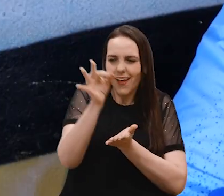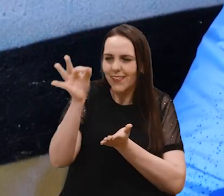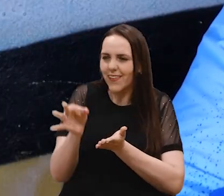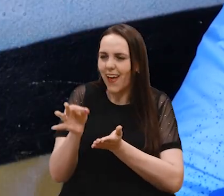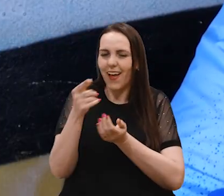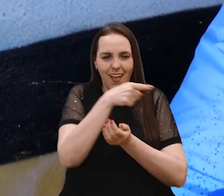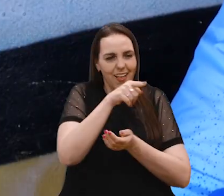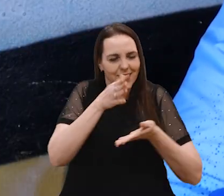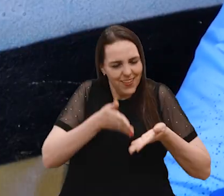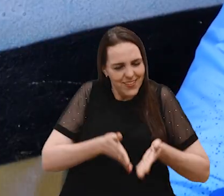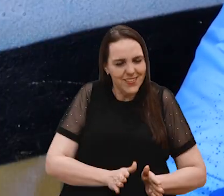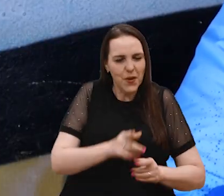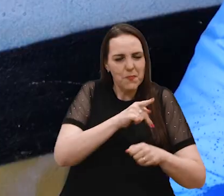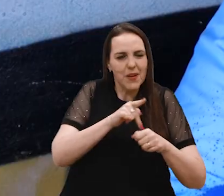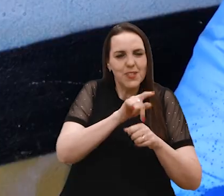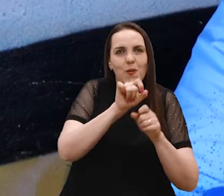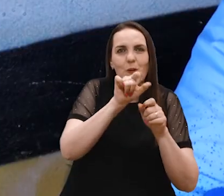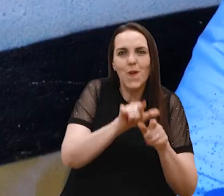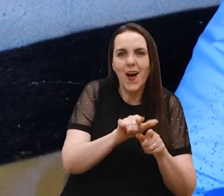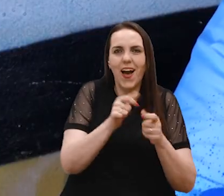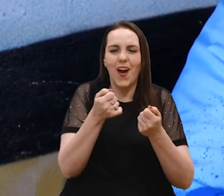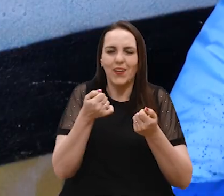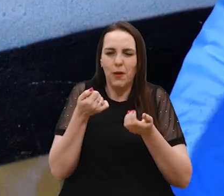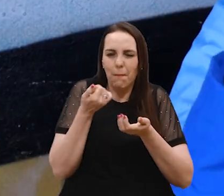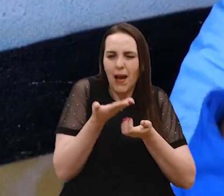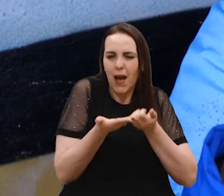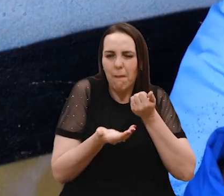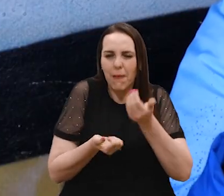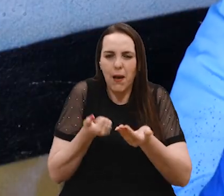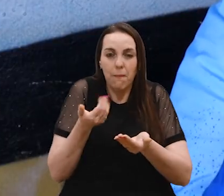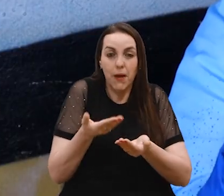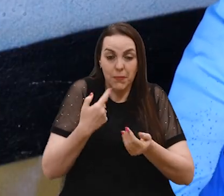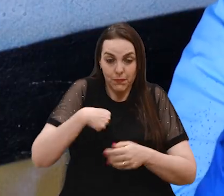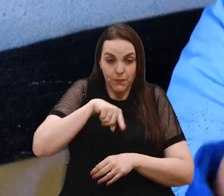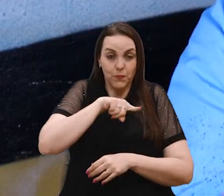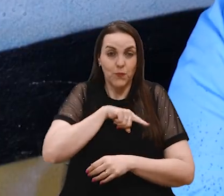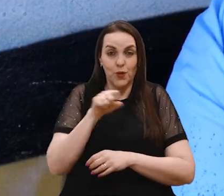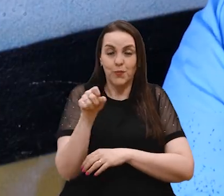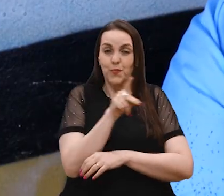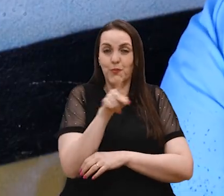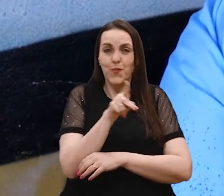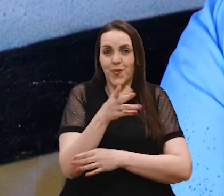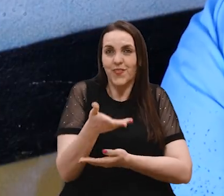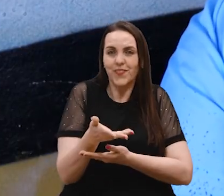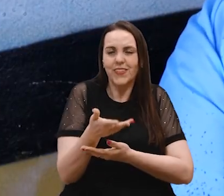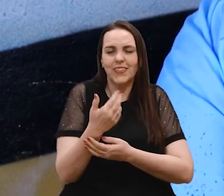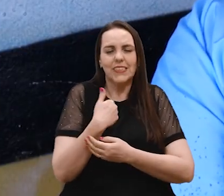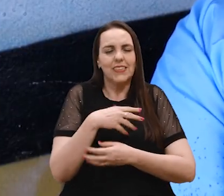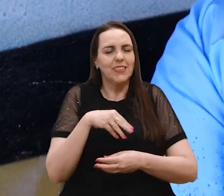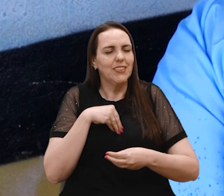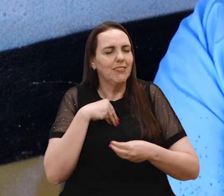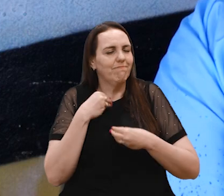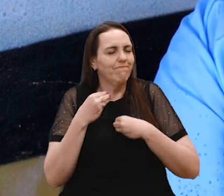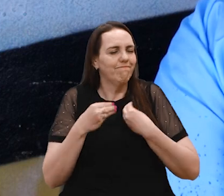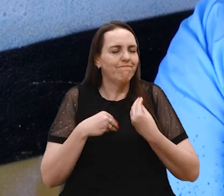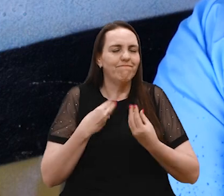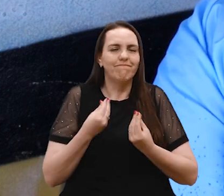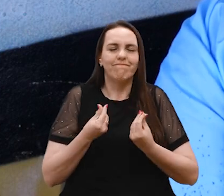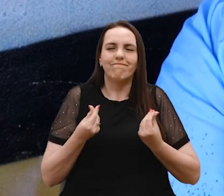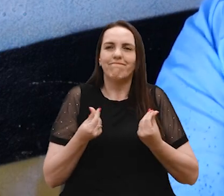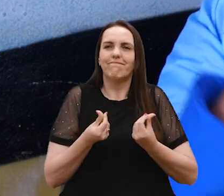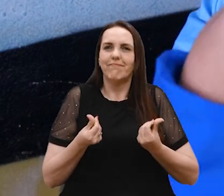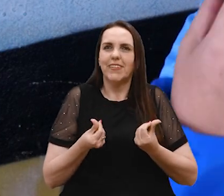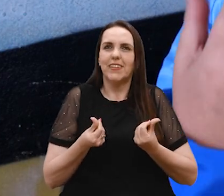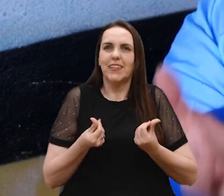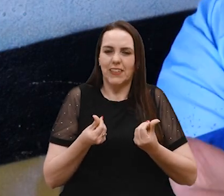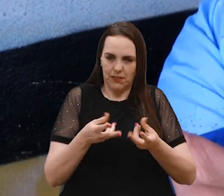trouxe a nacionalidade dela, ela trouxe tudo. E, para nós, como professores, assim, a gente sentiu. E aí eu